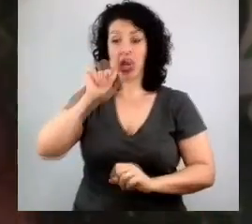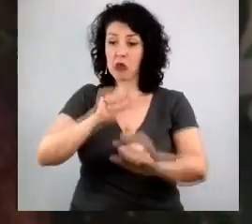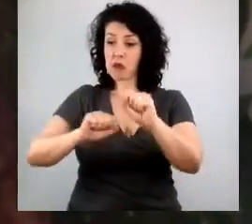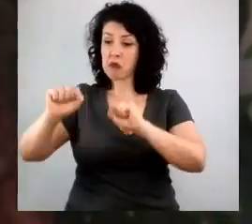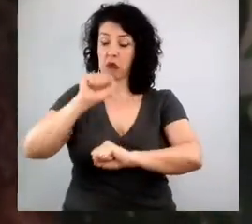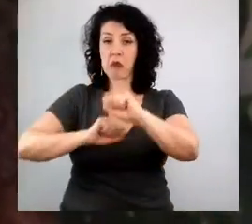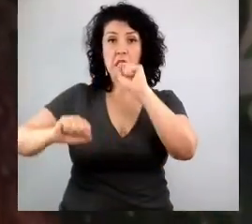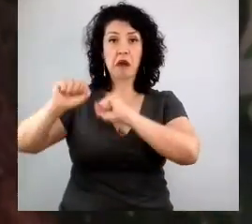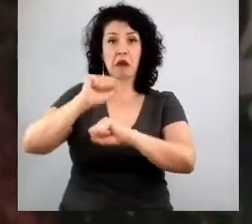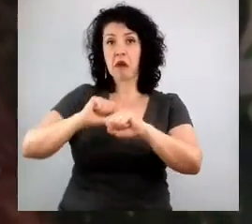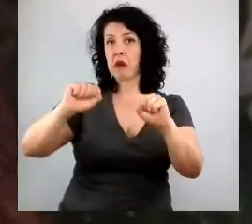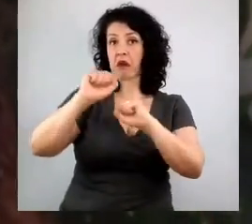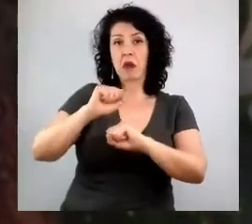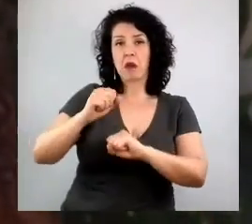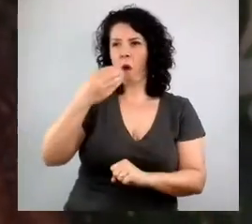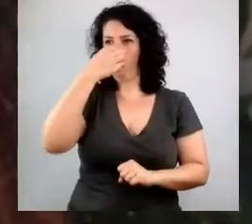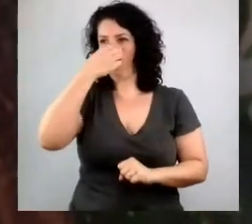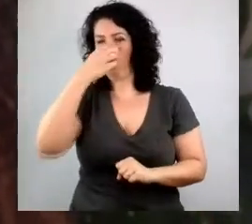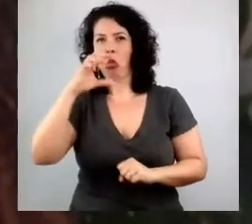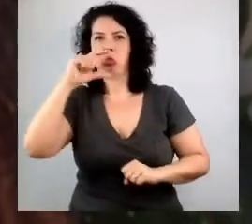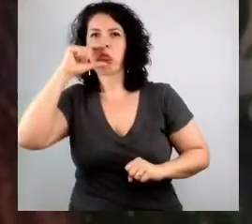vai.